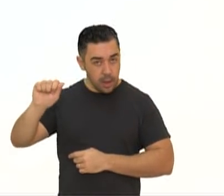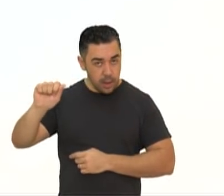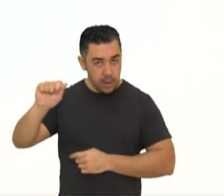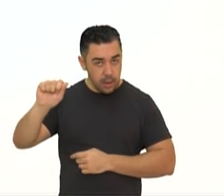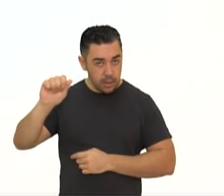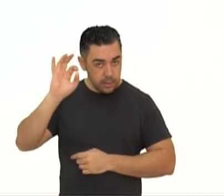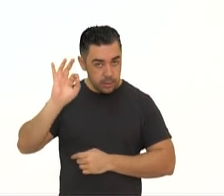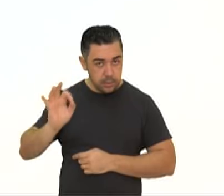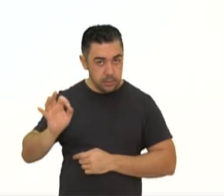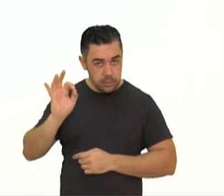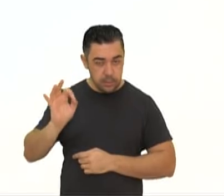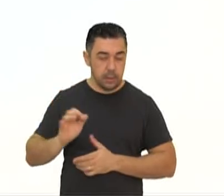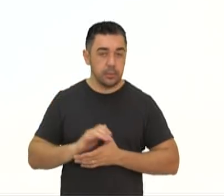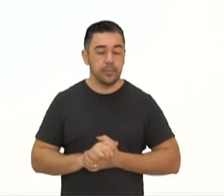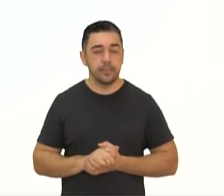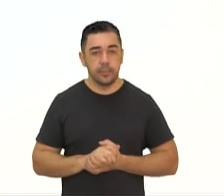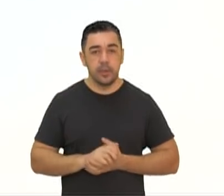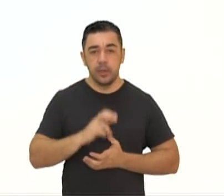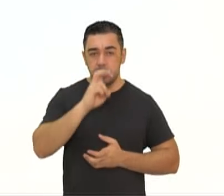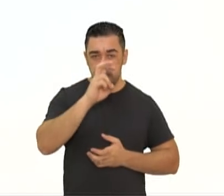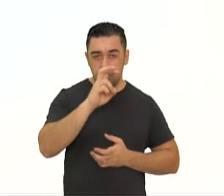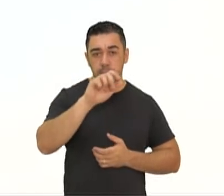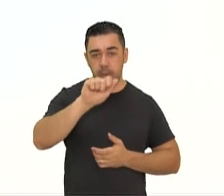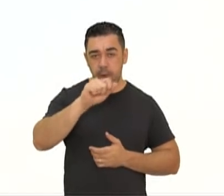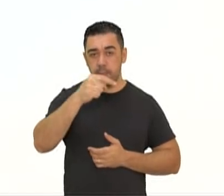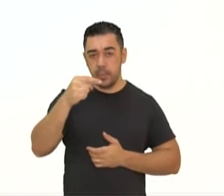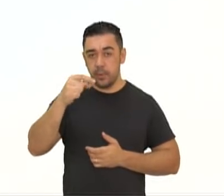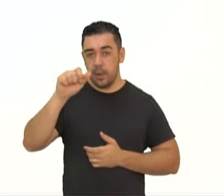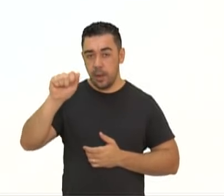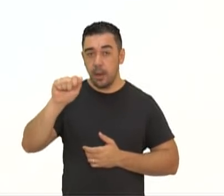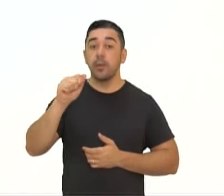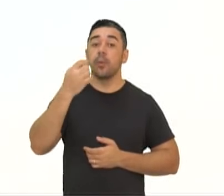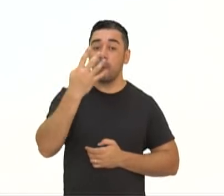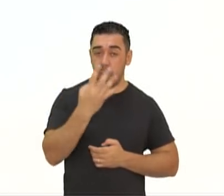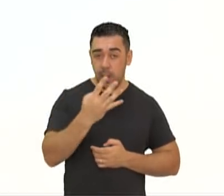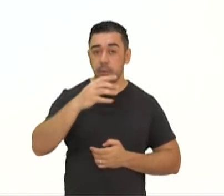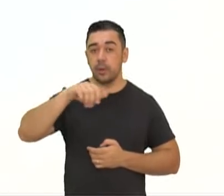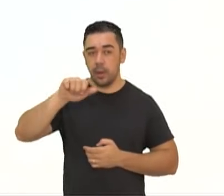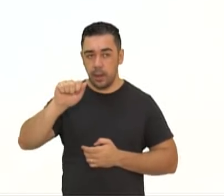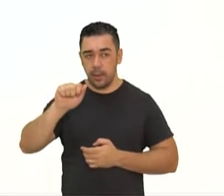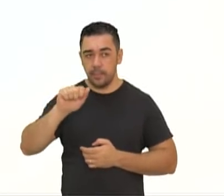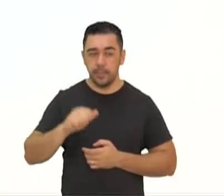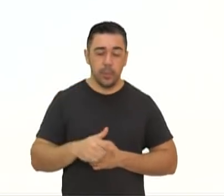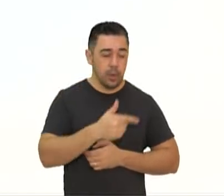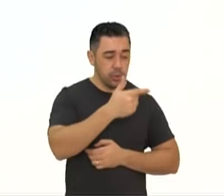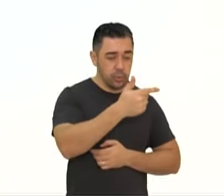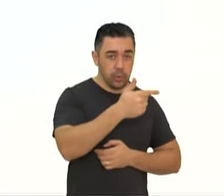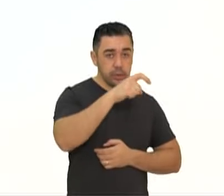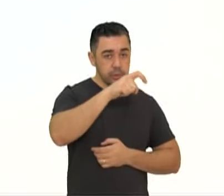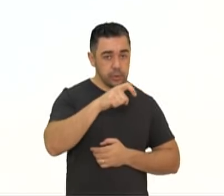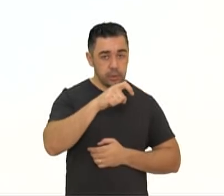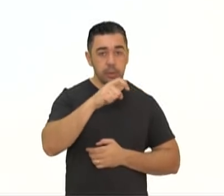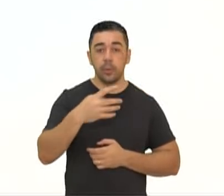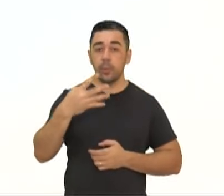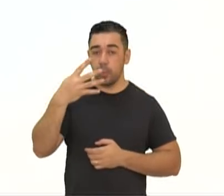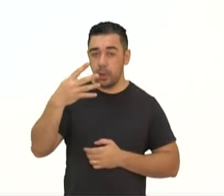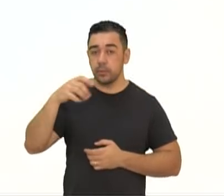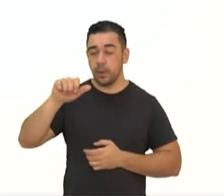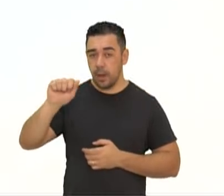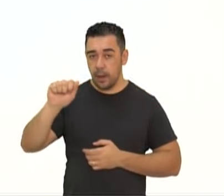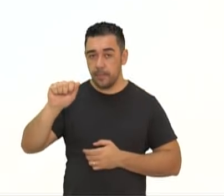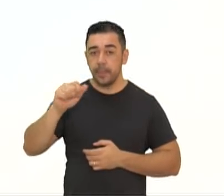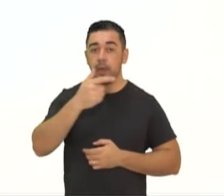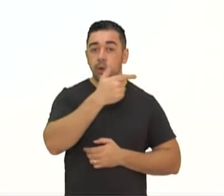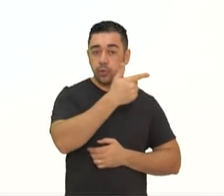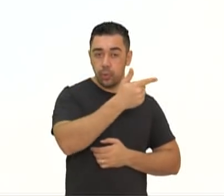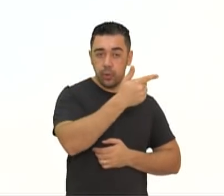Então, 5A menos A, 4A. 2x é igual a 4A. O 2 está multiplicando,